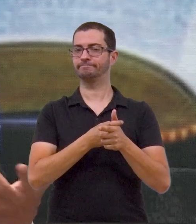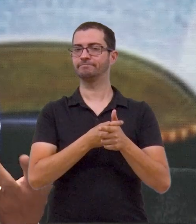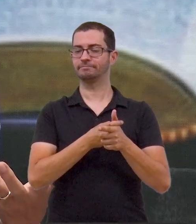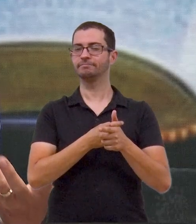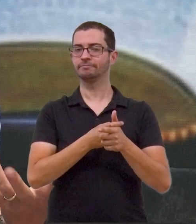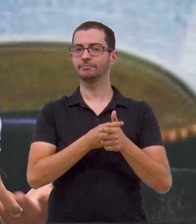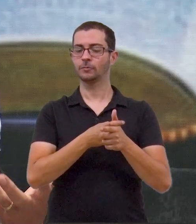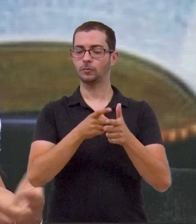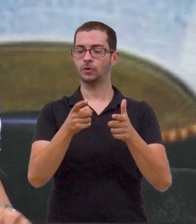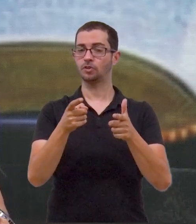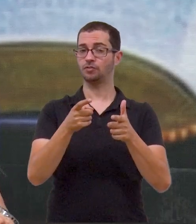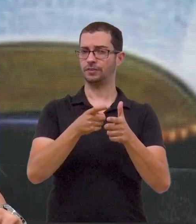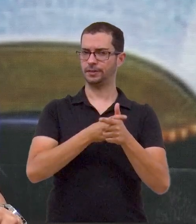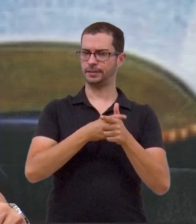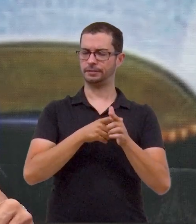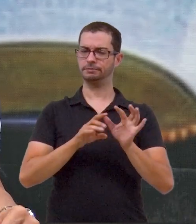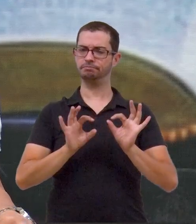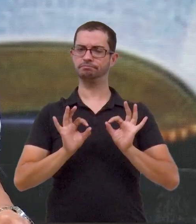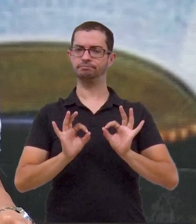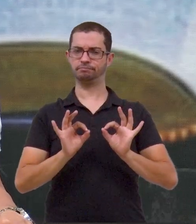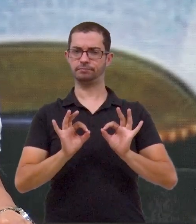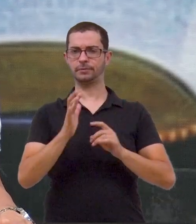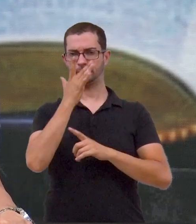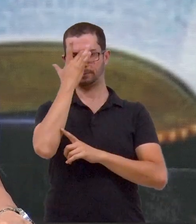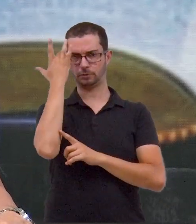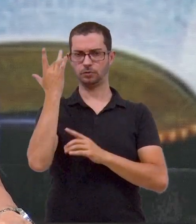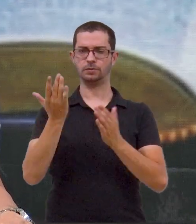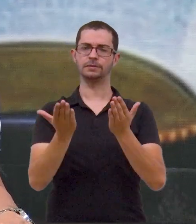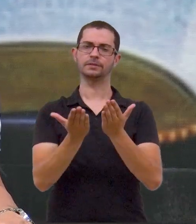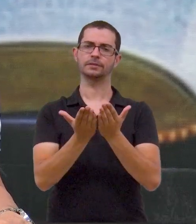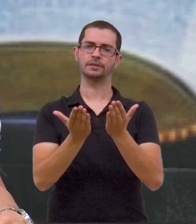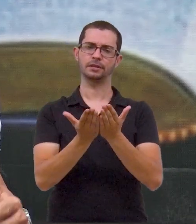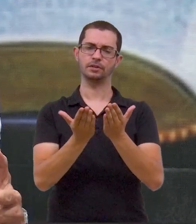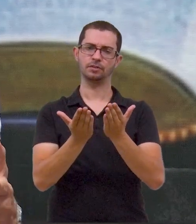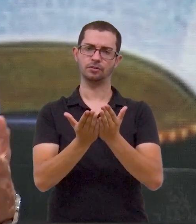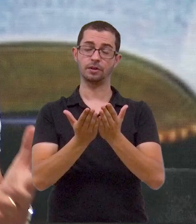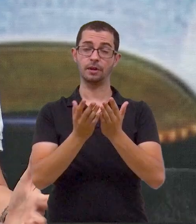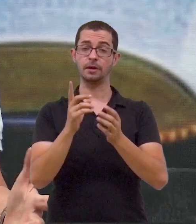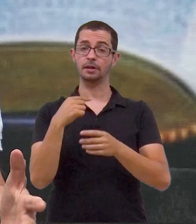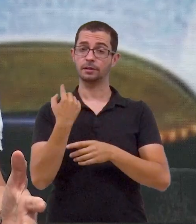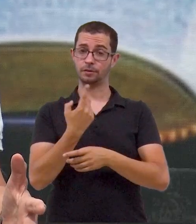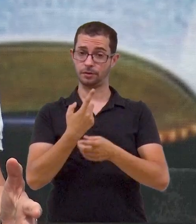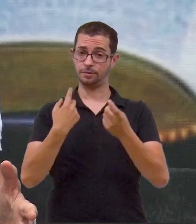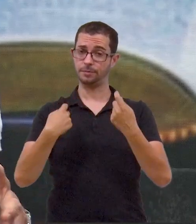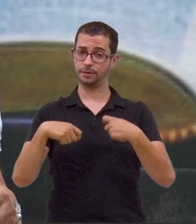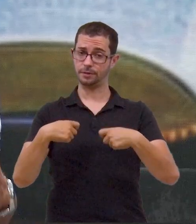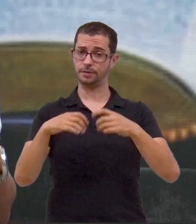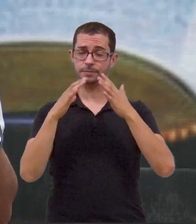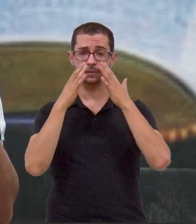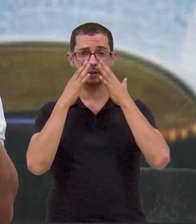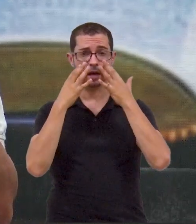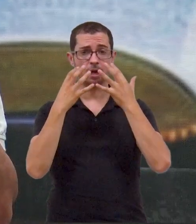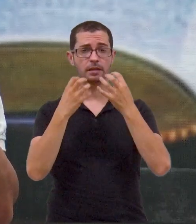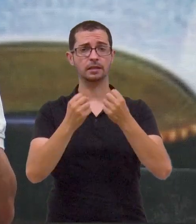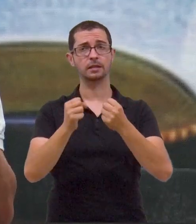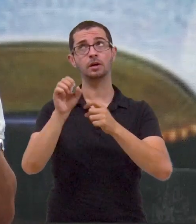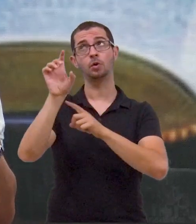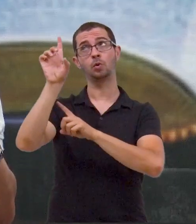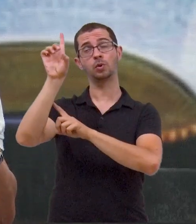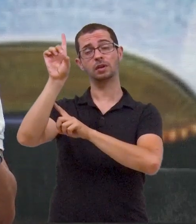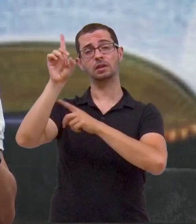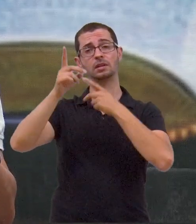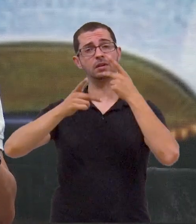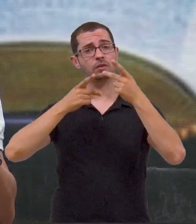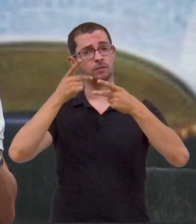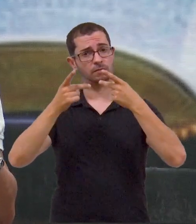advertência muito solene aos crentes a prestarem atenção ao que Deus diz em